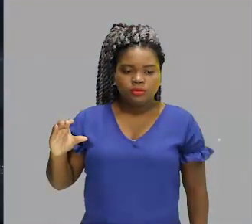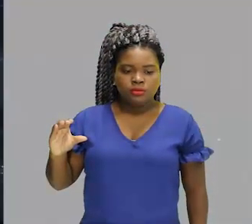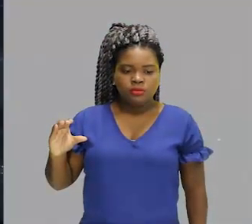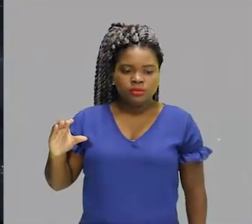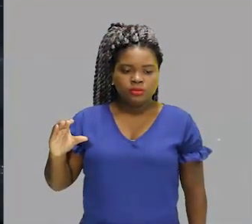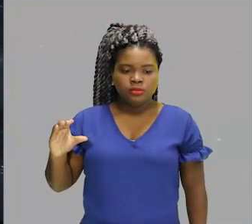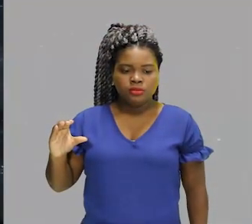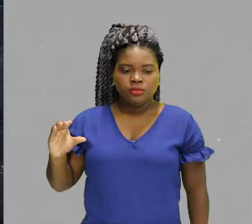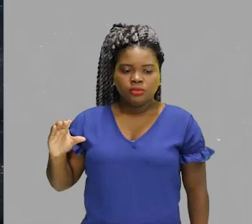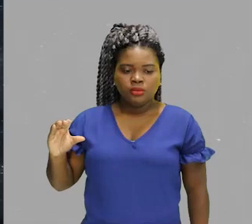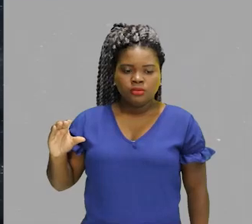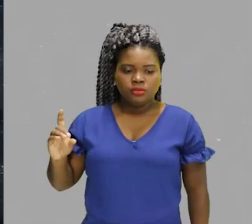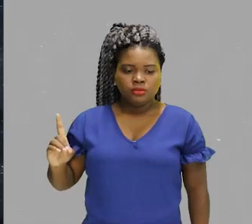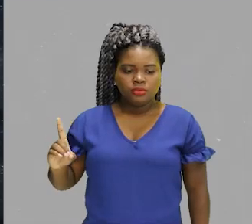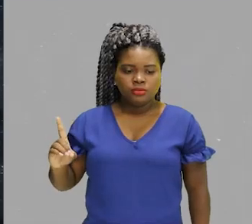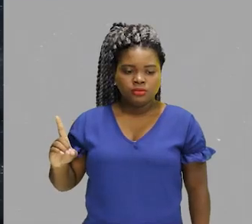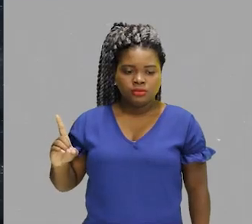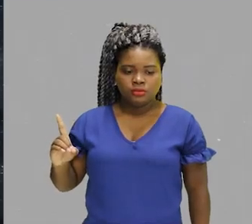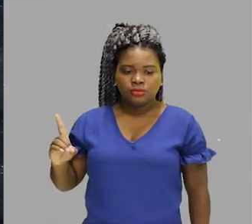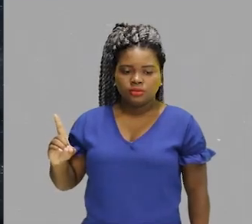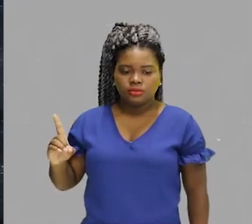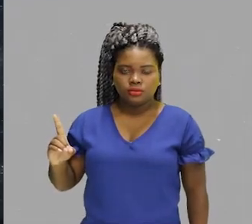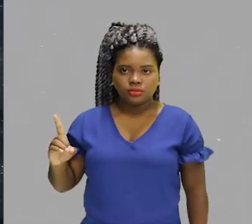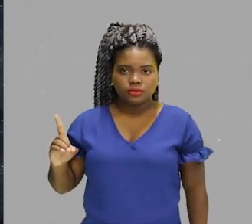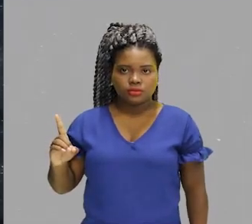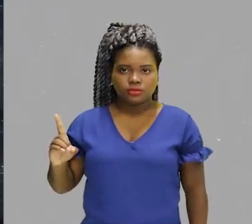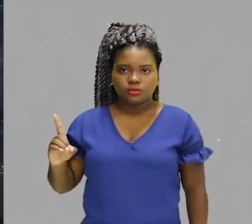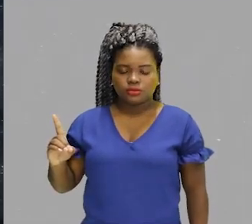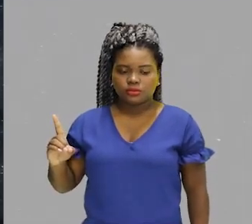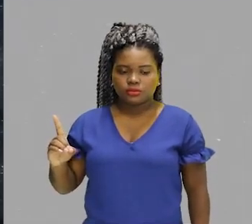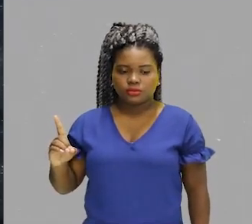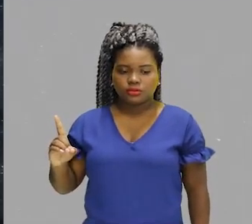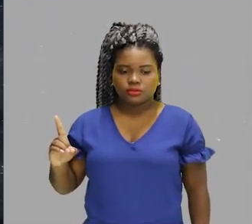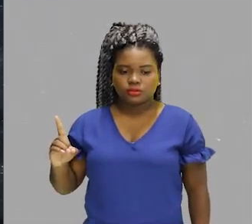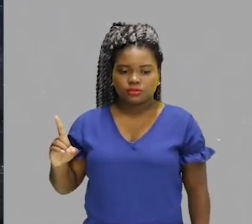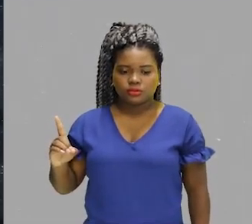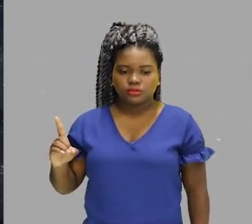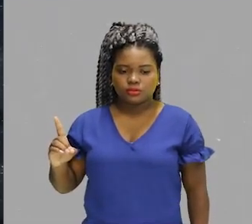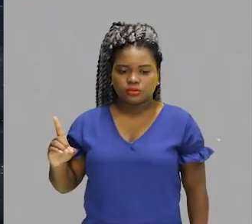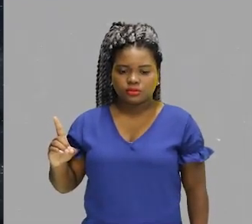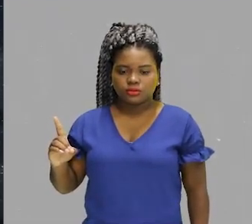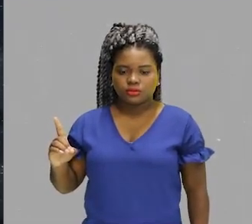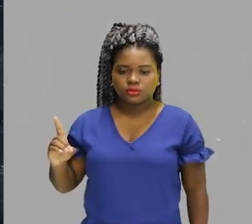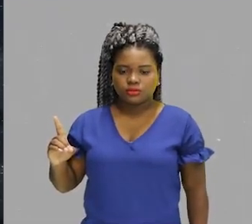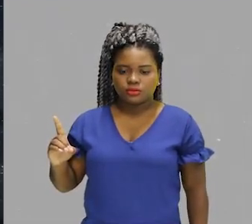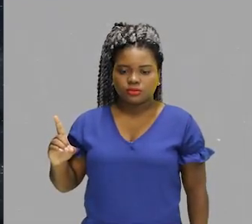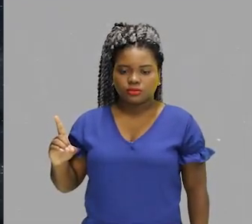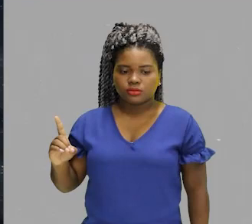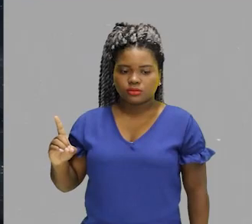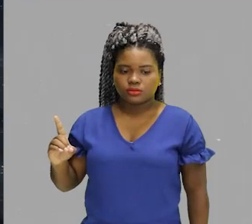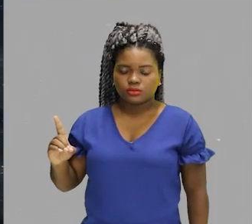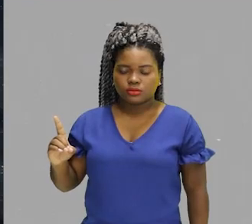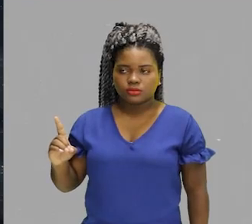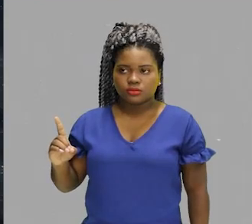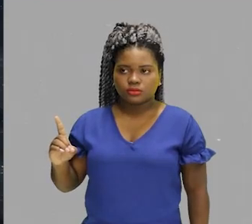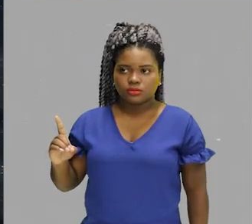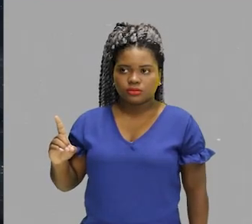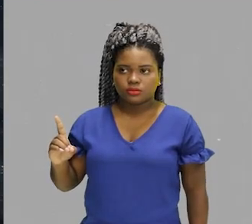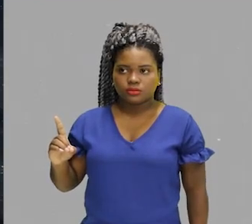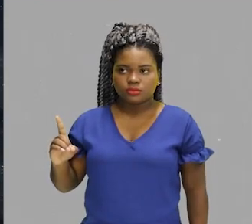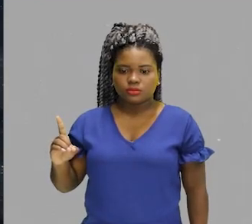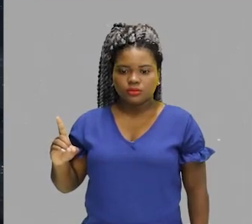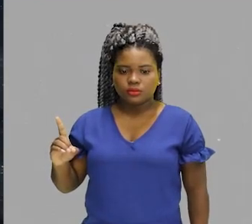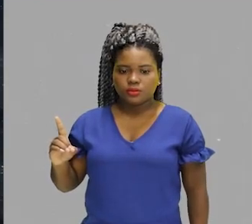empresa. No sé qué le pasa al niño. Por qualquer coisa,